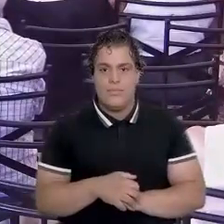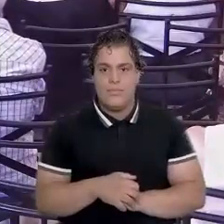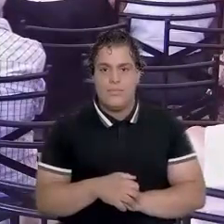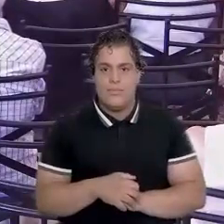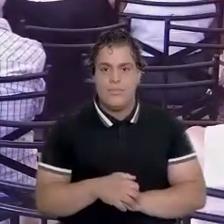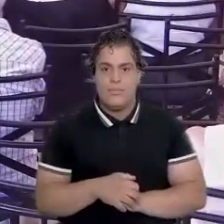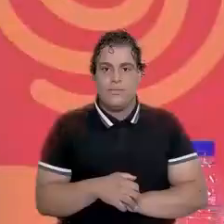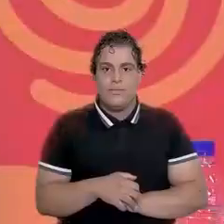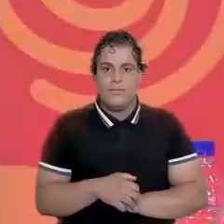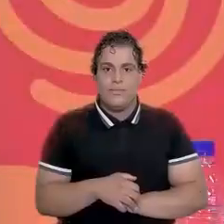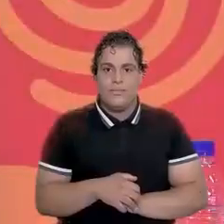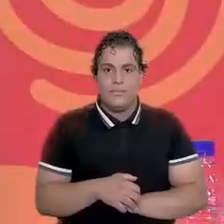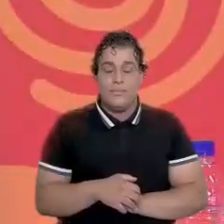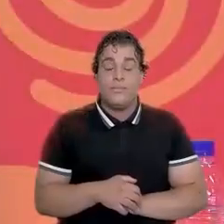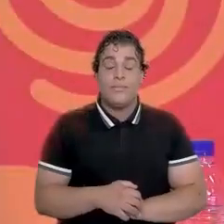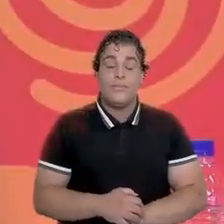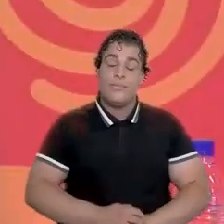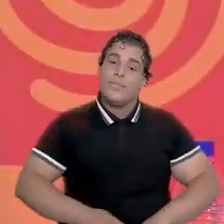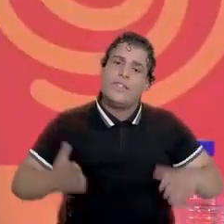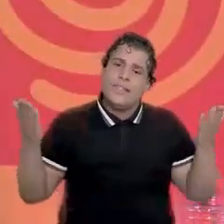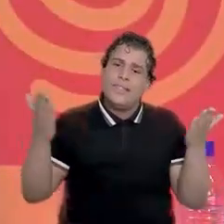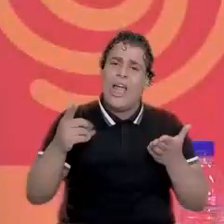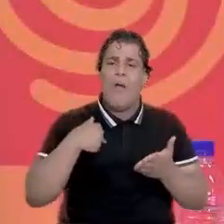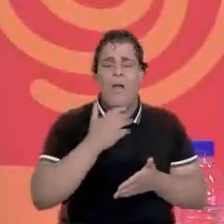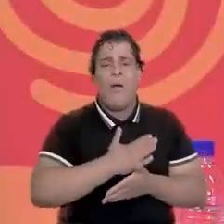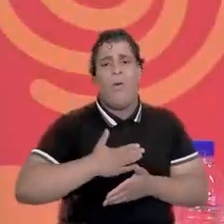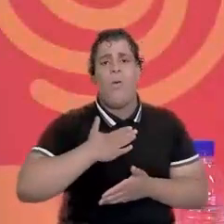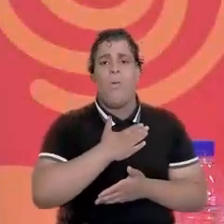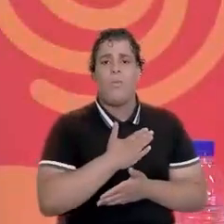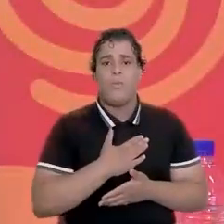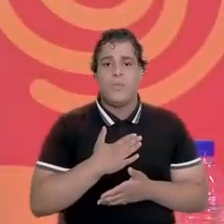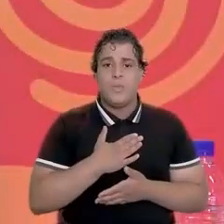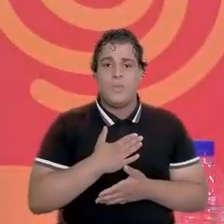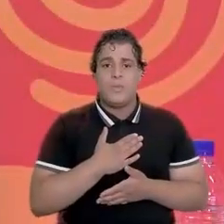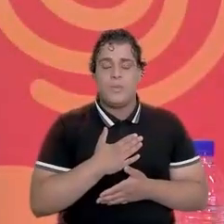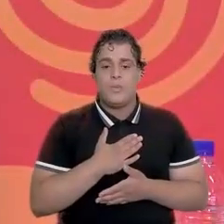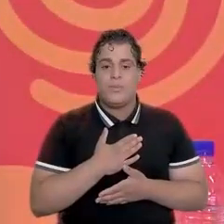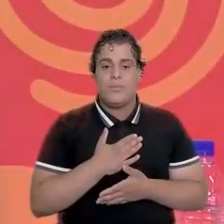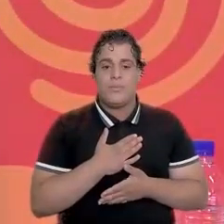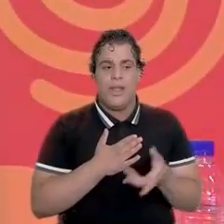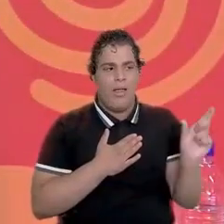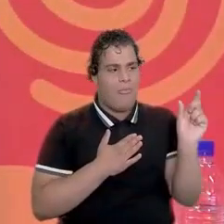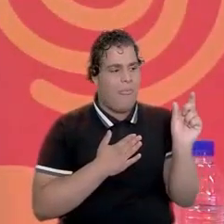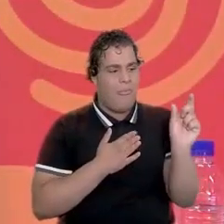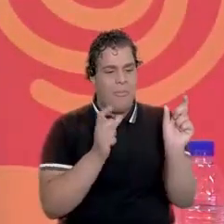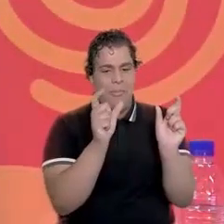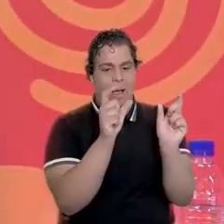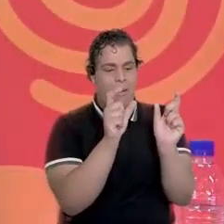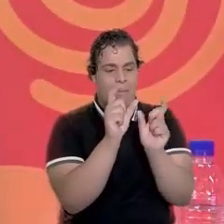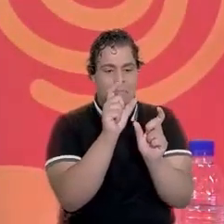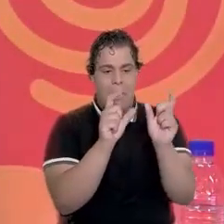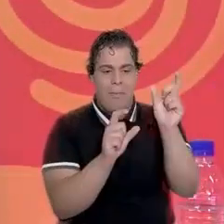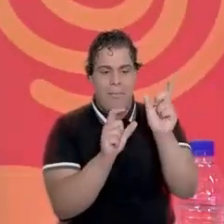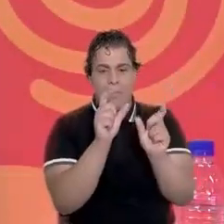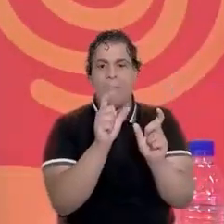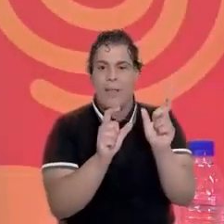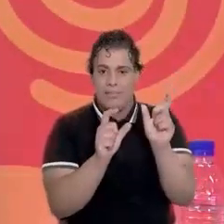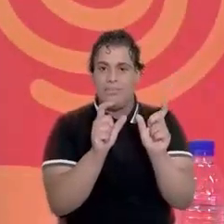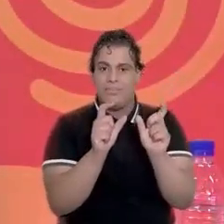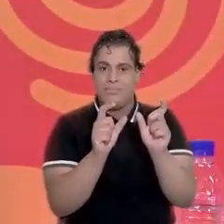quê? Olha, eu gosto muito desse tipo de trocadilho, assim, eu gosto de